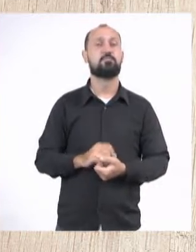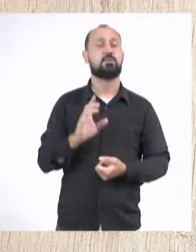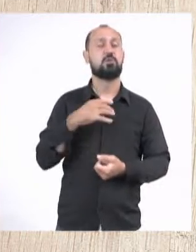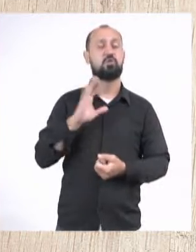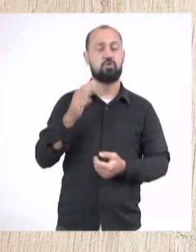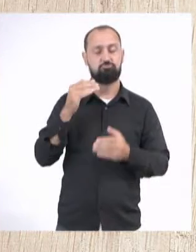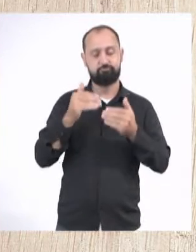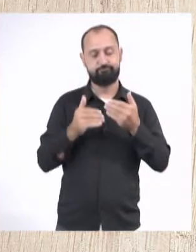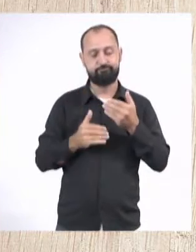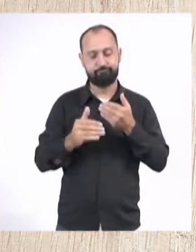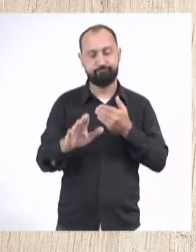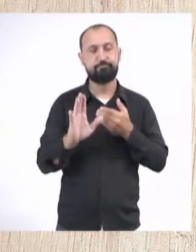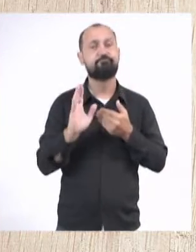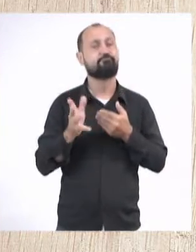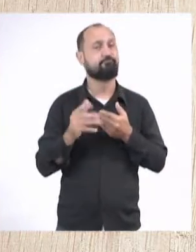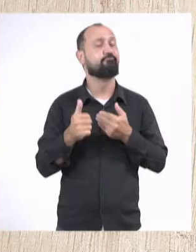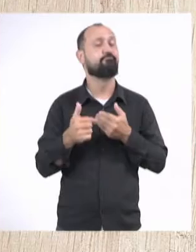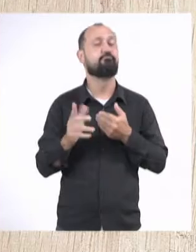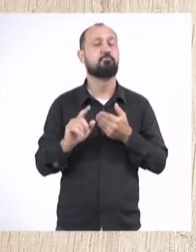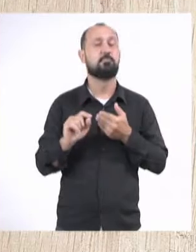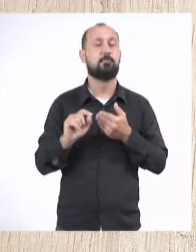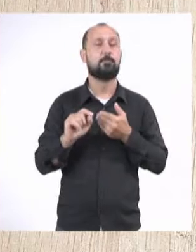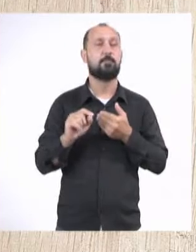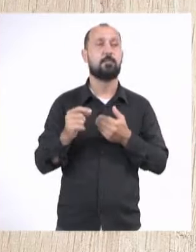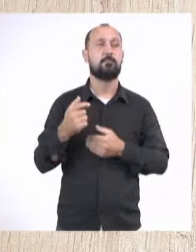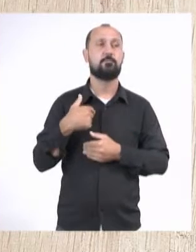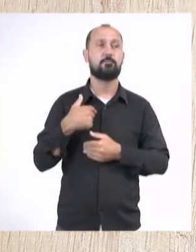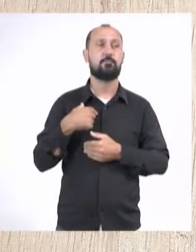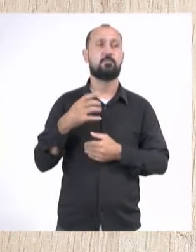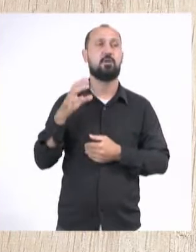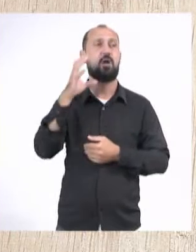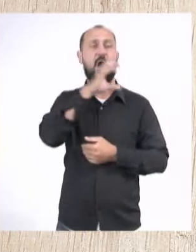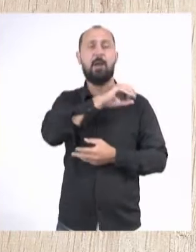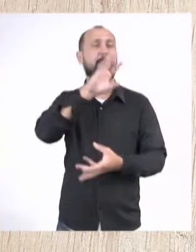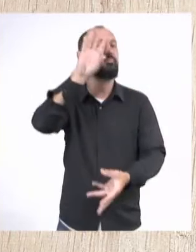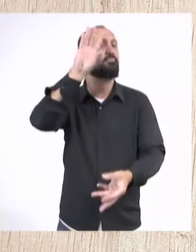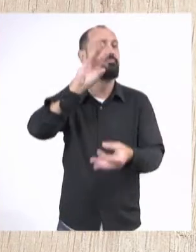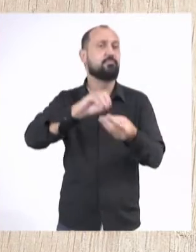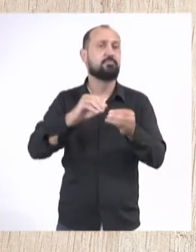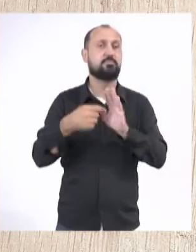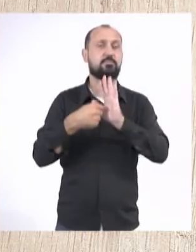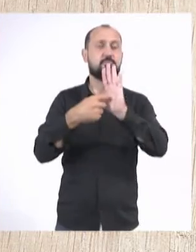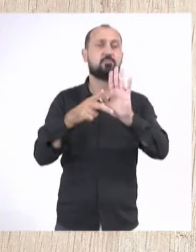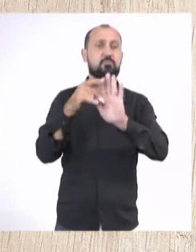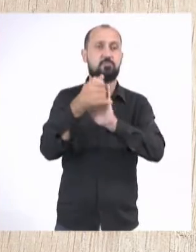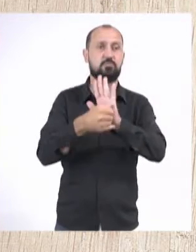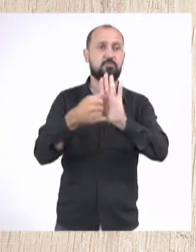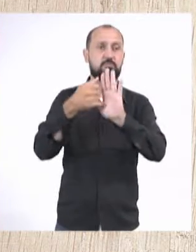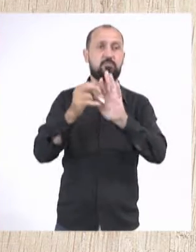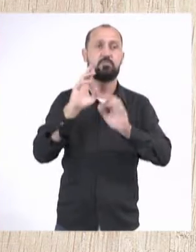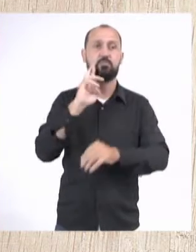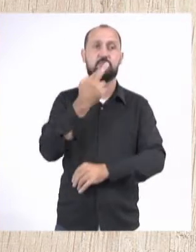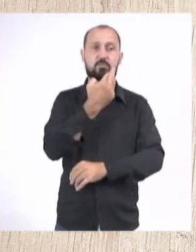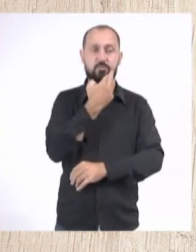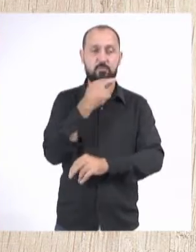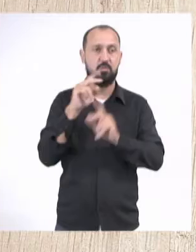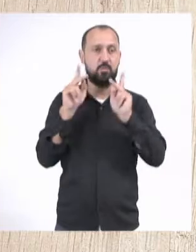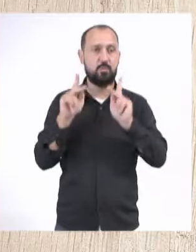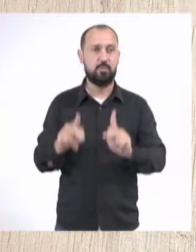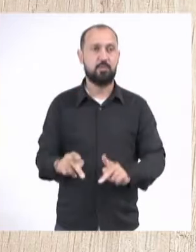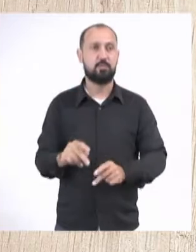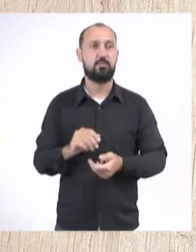em andamento. Então, essa foi a minha breve apresentação sobre o programa Restaurante